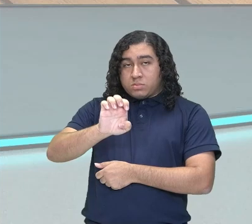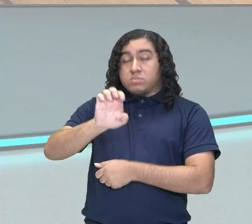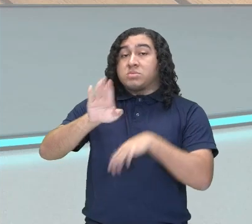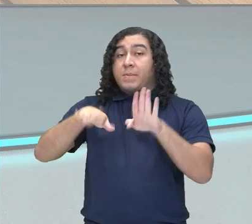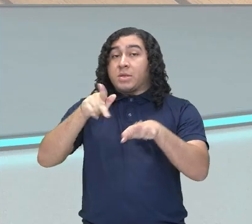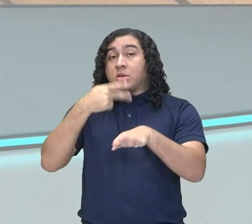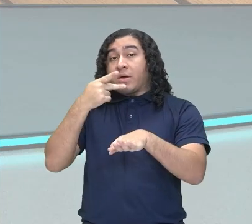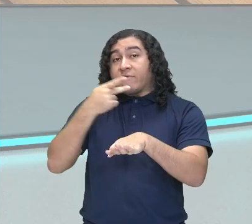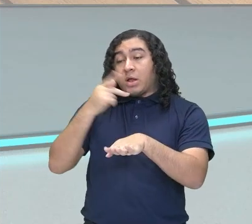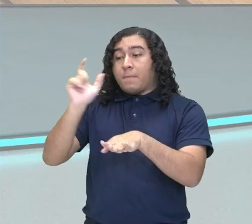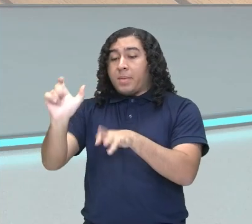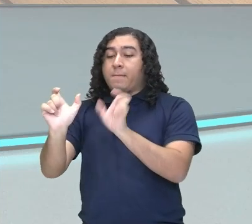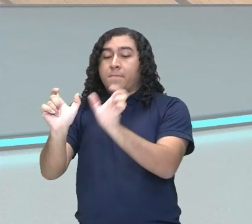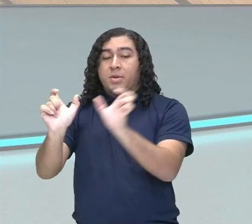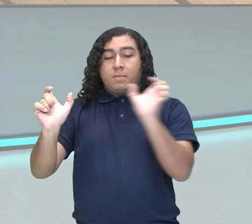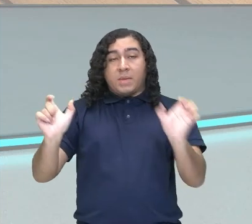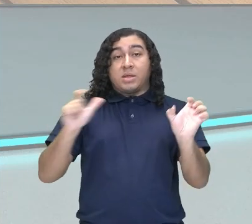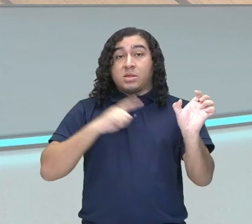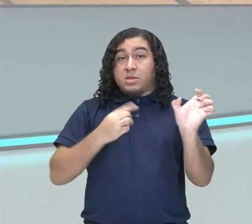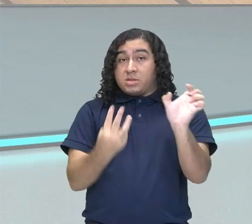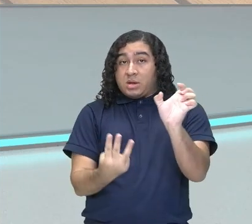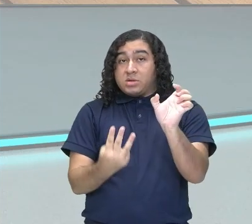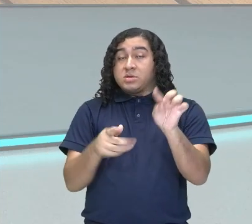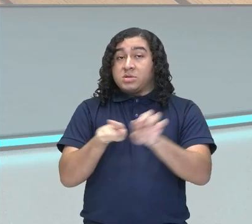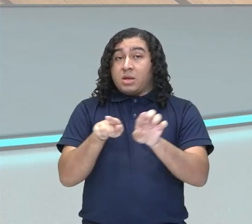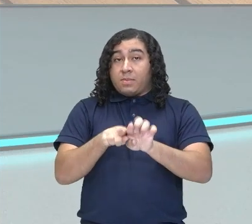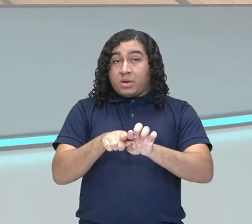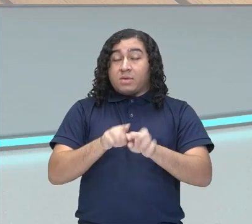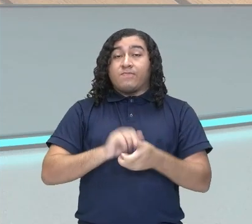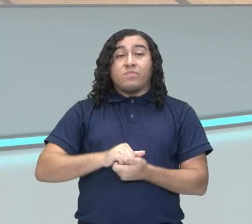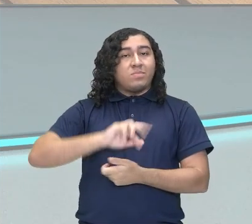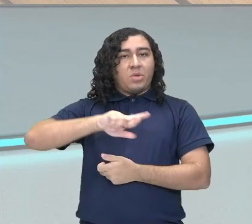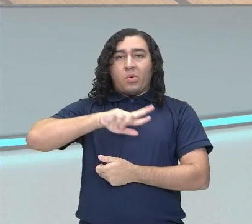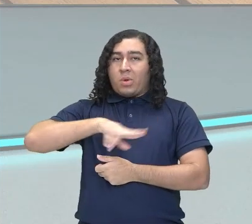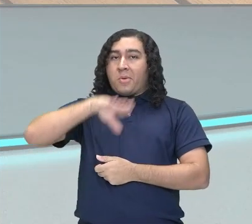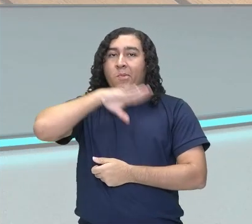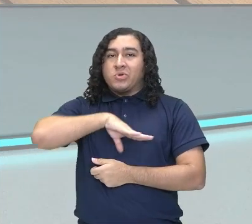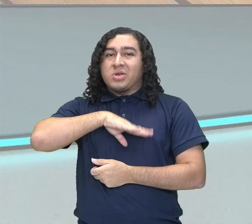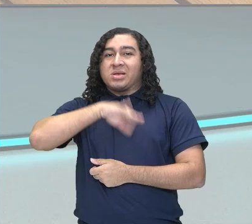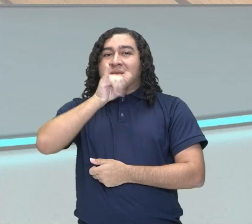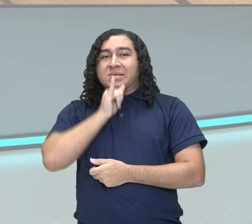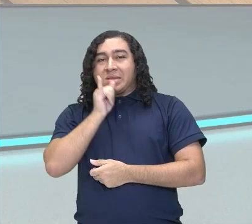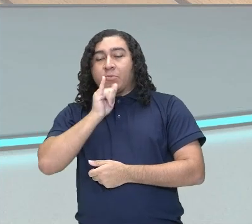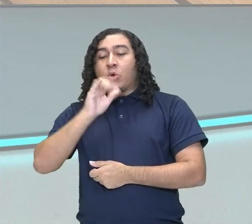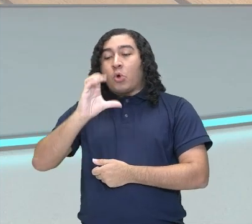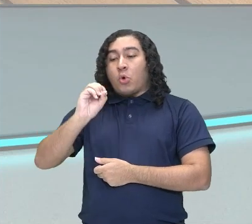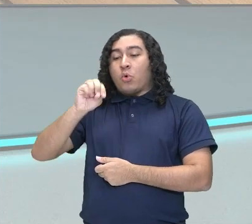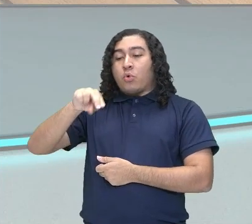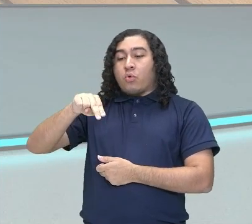ok? Isso também tem 3 sílabas. Não é como no português, que eu falo